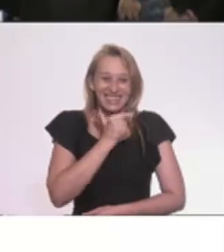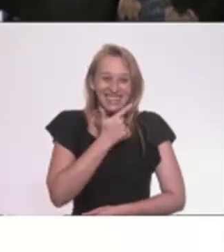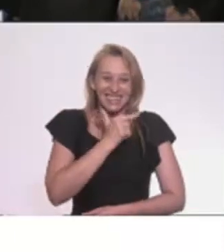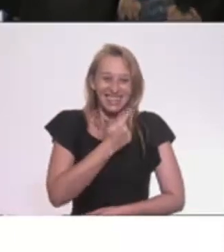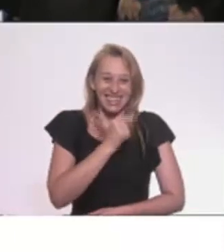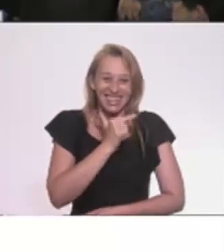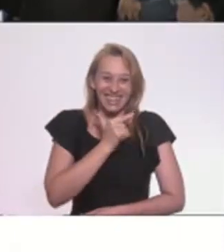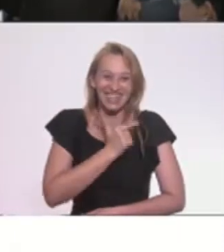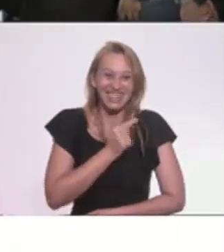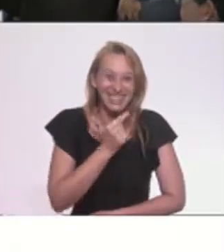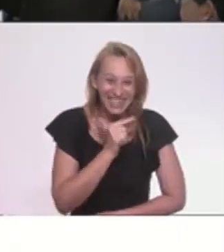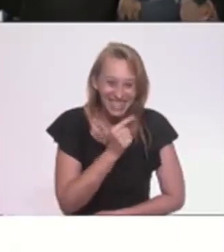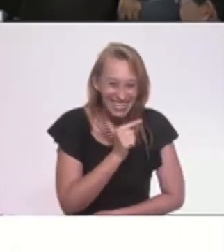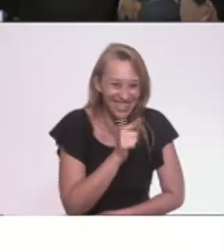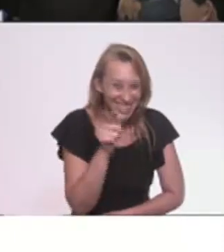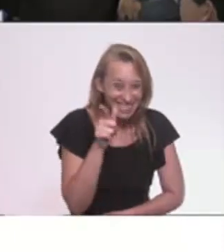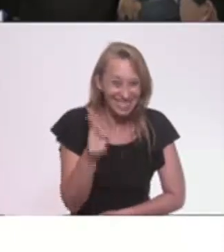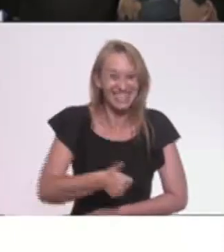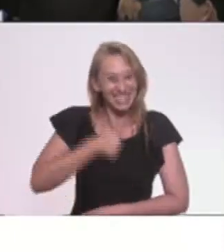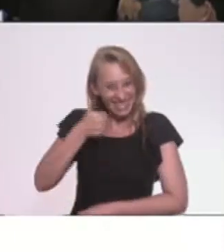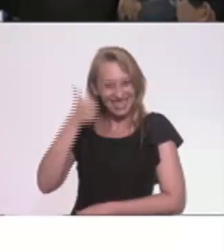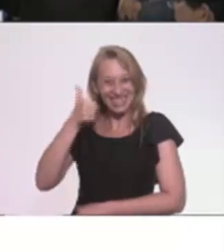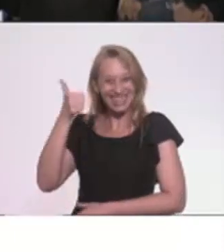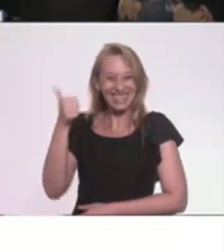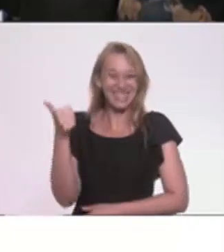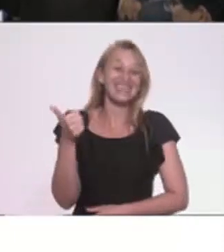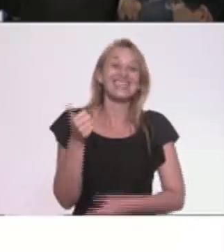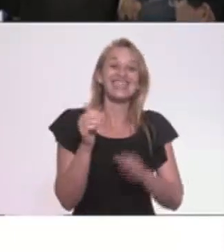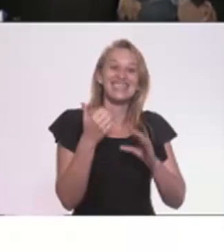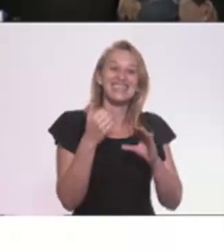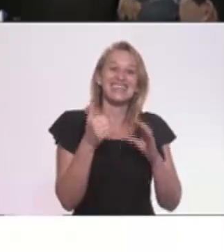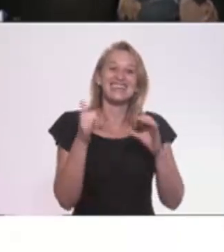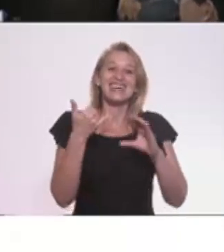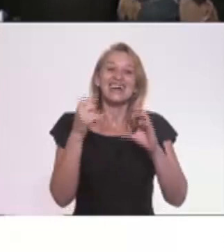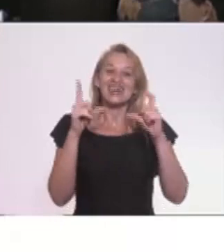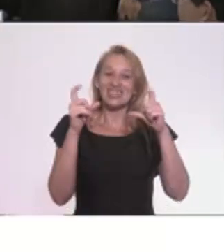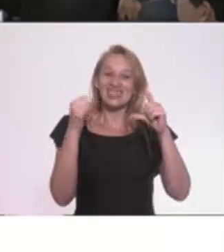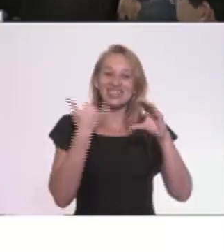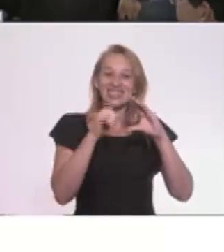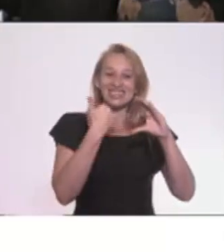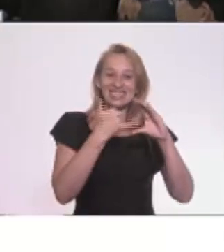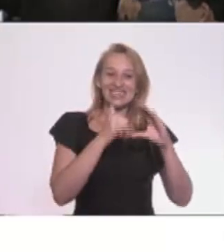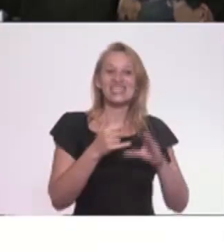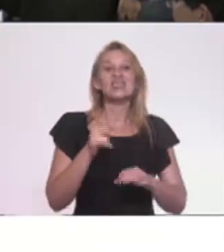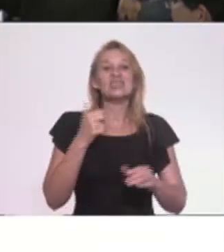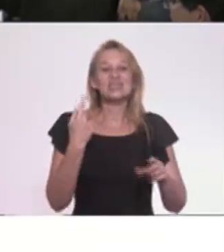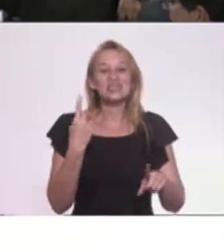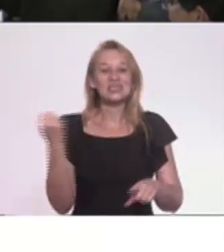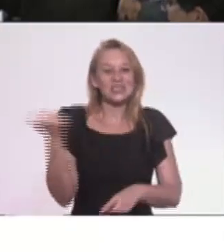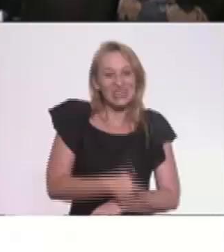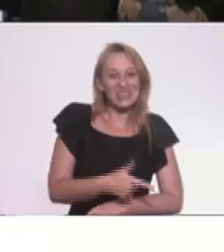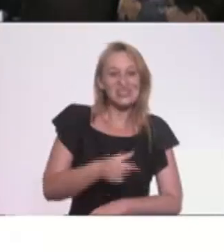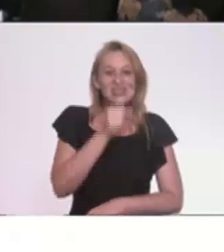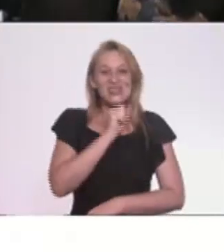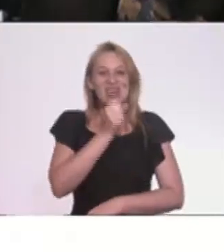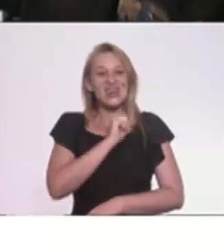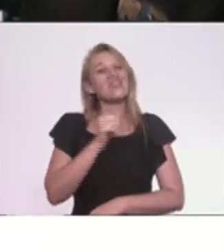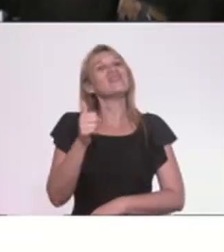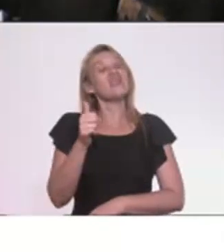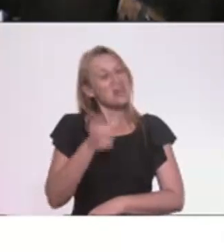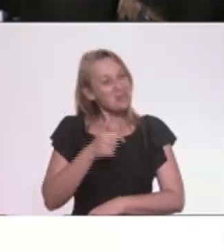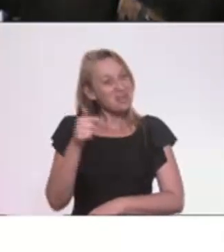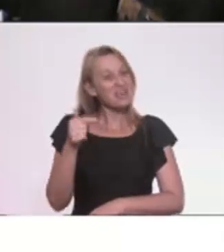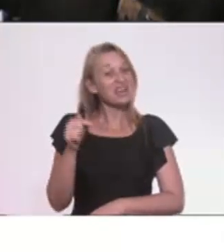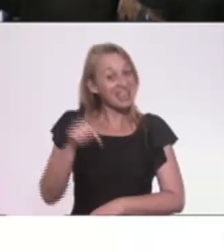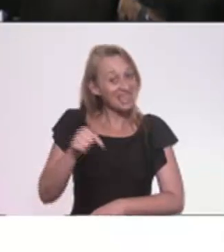Melhor esse, é melhor esse. Não, e tem do até que a o foto no WhatsApp. Não, é melhor esse do que o antigo. O antigo